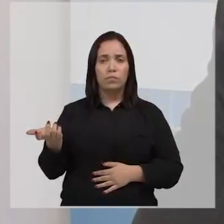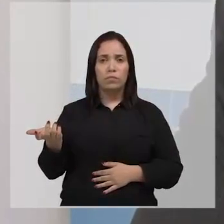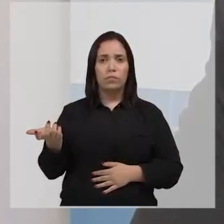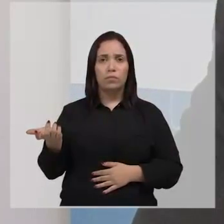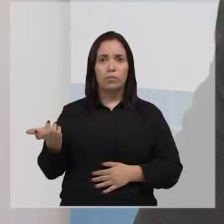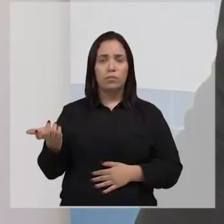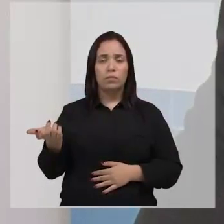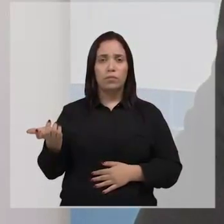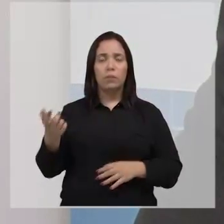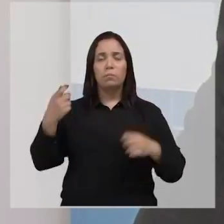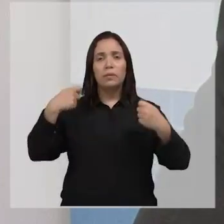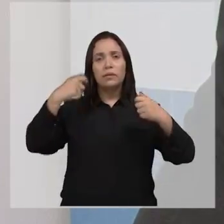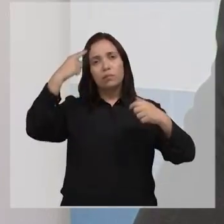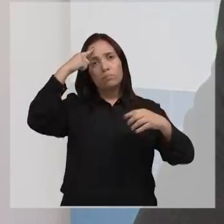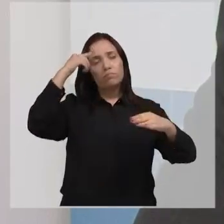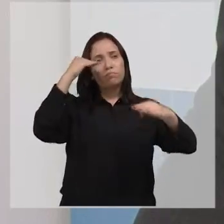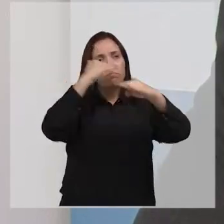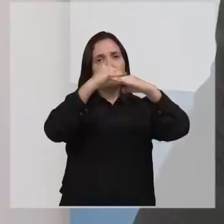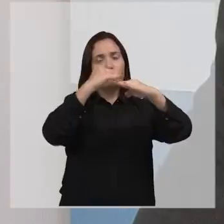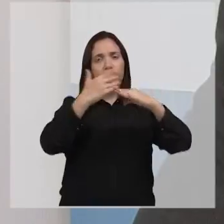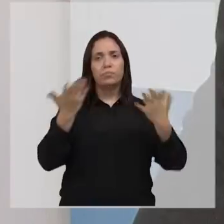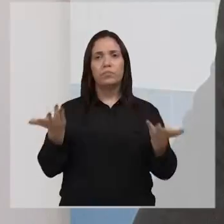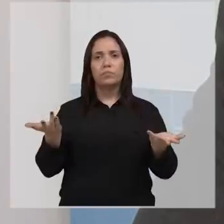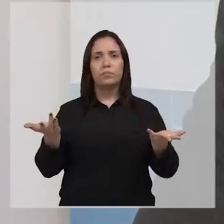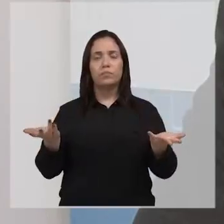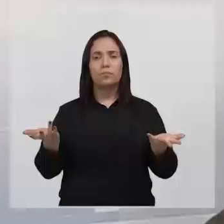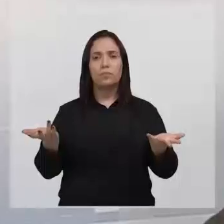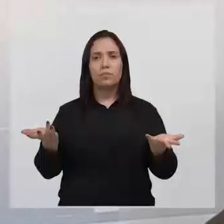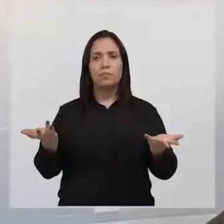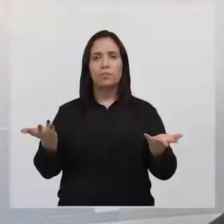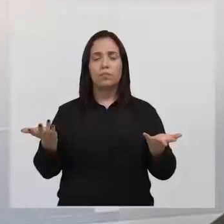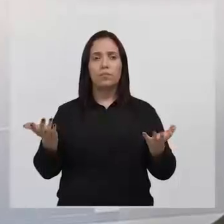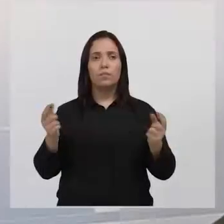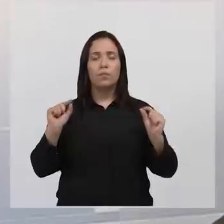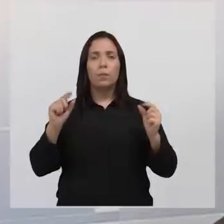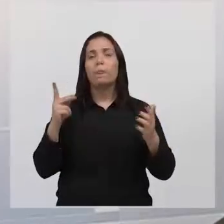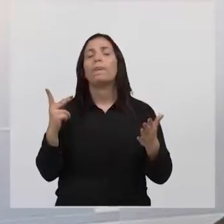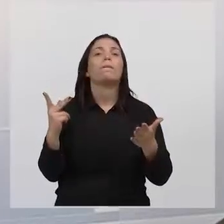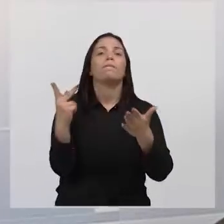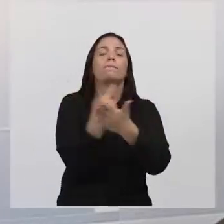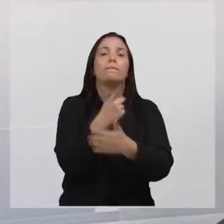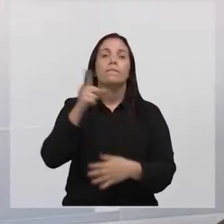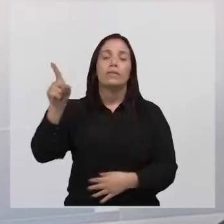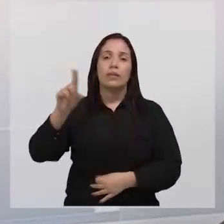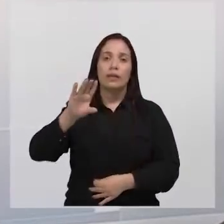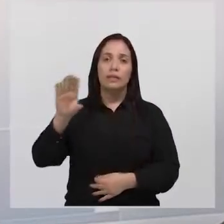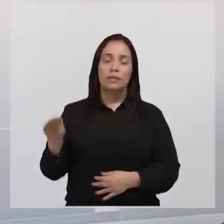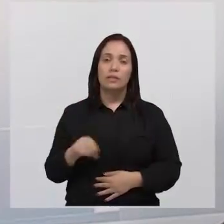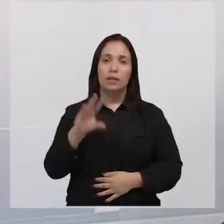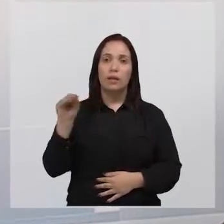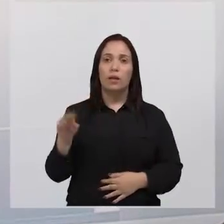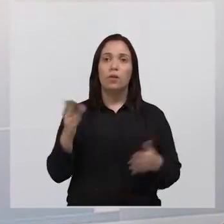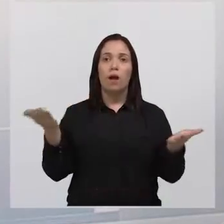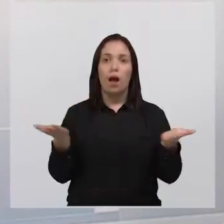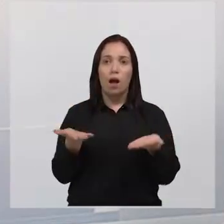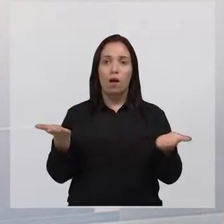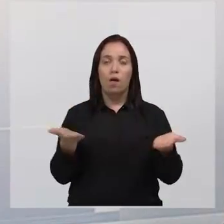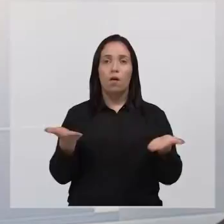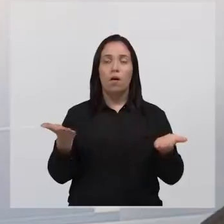para a intelectualidade, cara. Né? Mas só para encerrar aqui a minha ideia, o que acontece? Ciro agora deve se